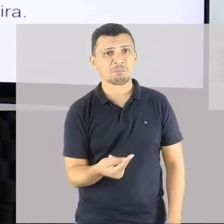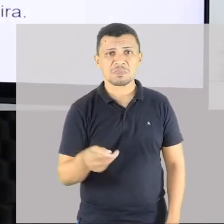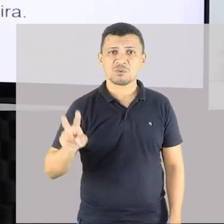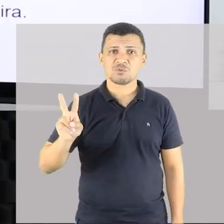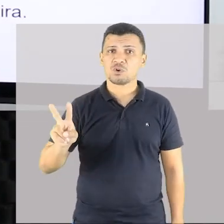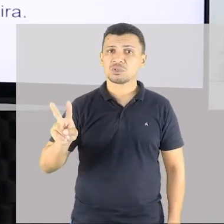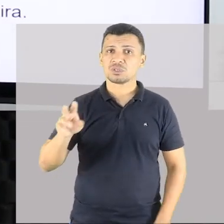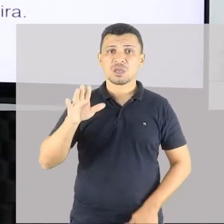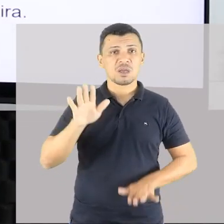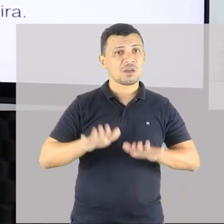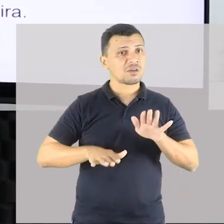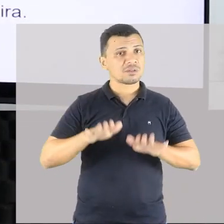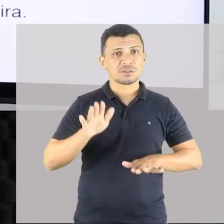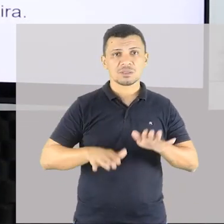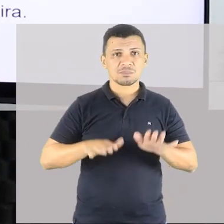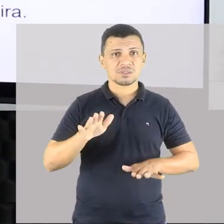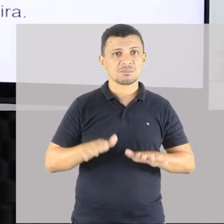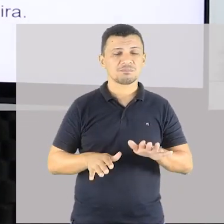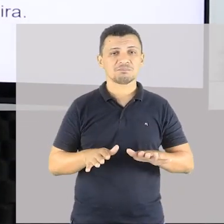depender